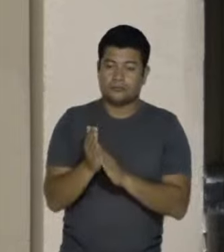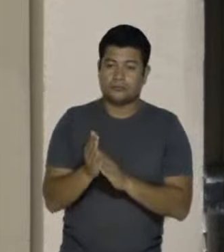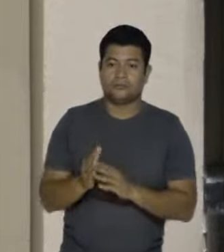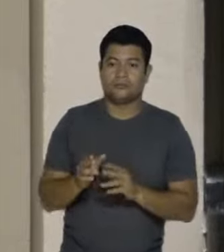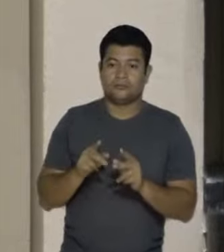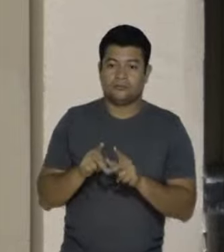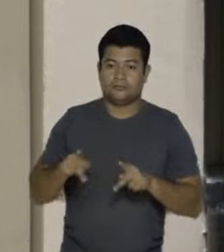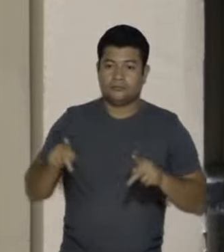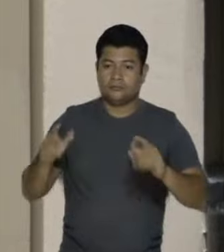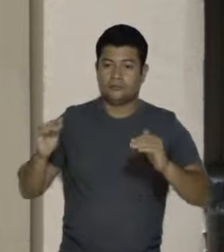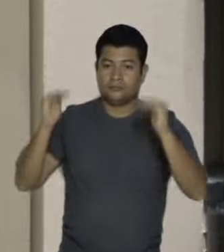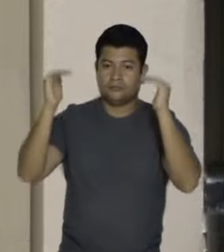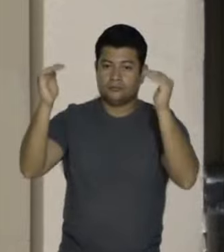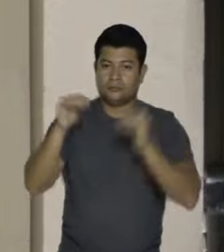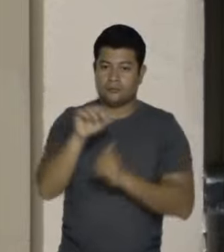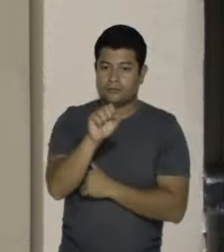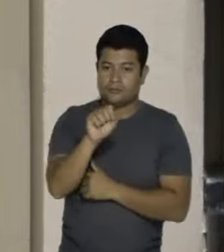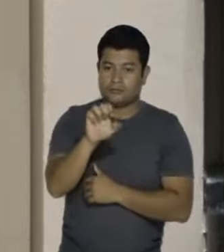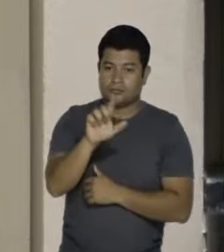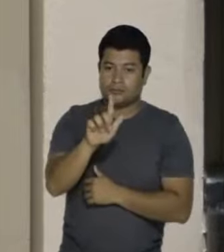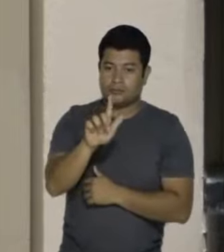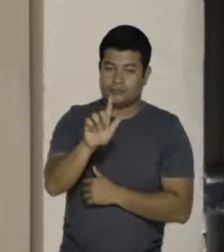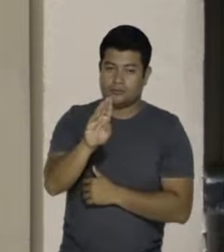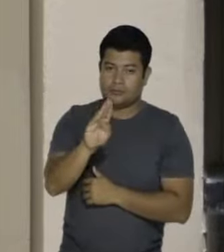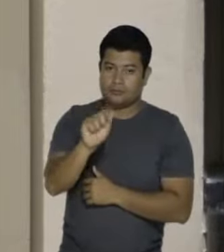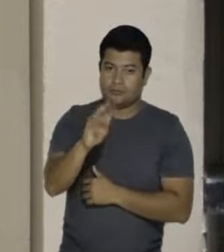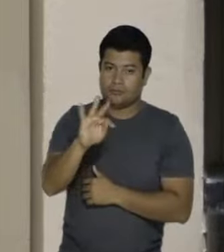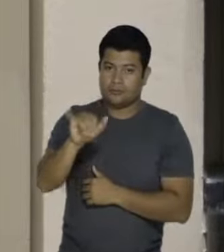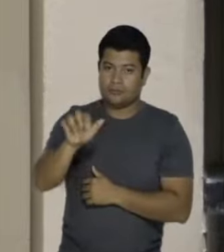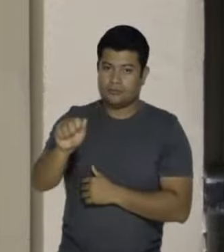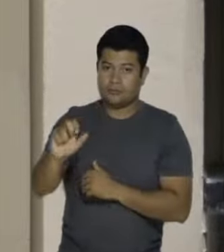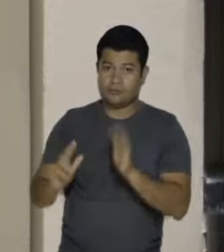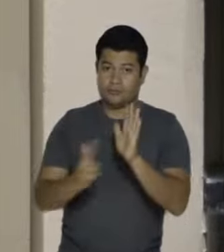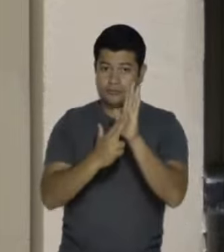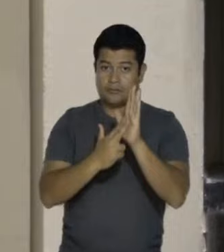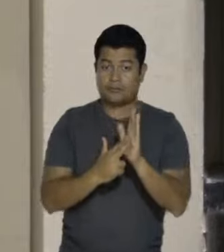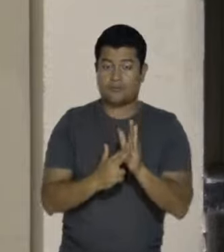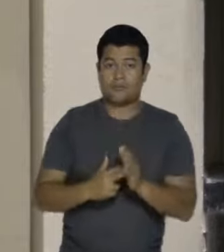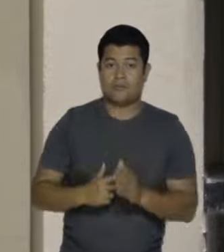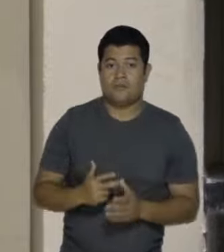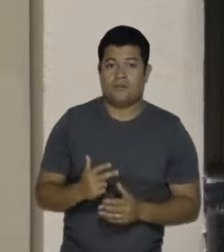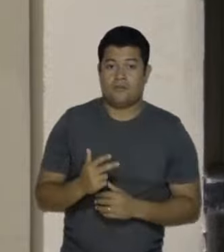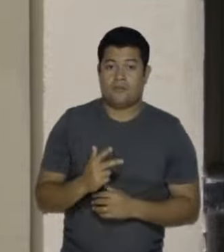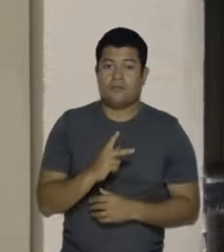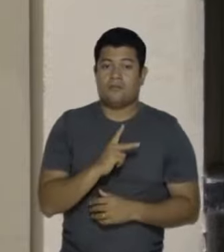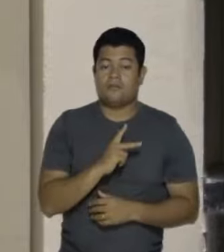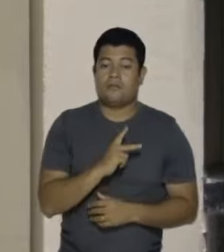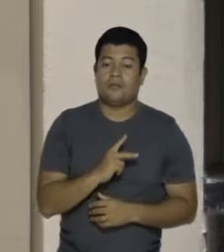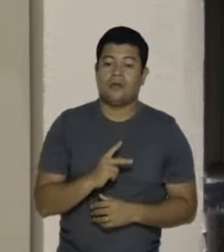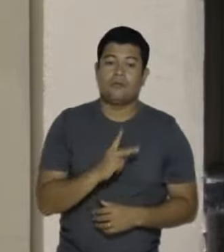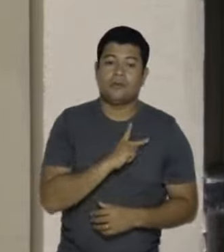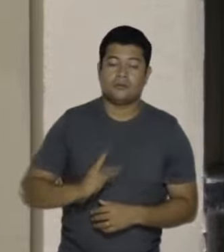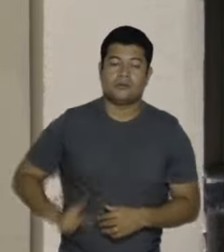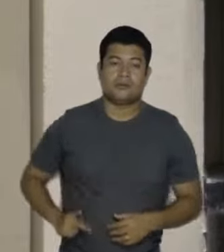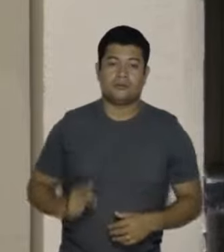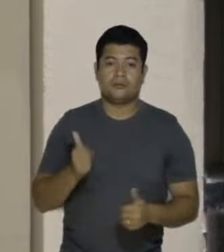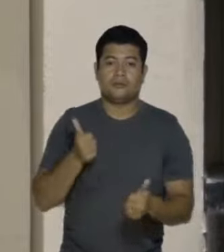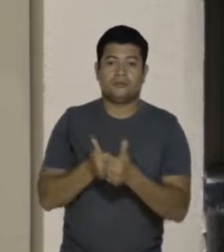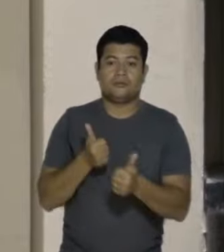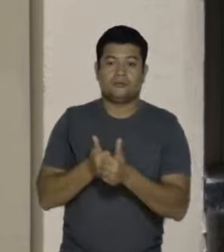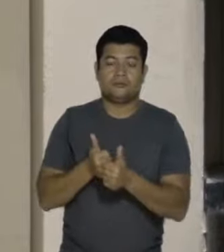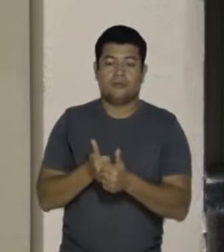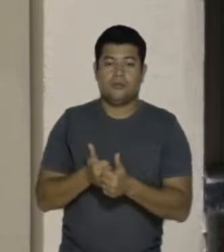Sebastião hoje em Muniz pela posse como juiz do Pleno do Tribunal Regional Eleitoral de Santa Catarina em discussão